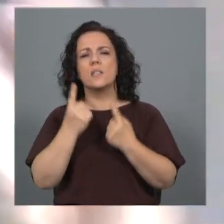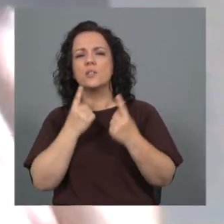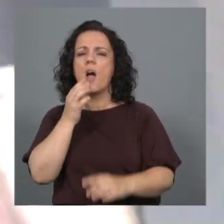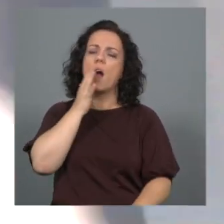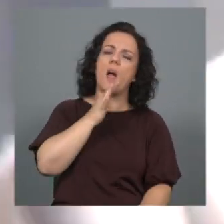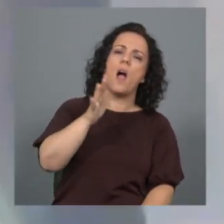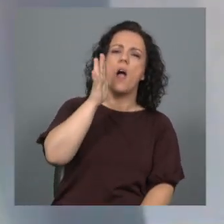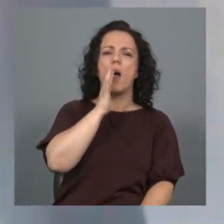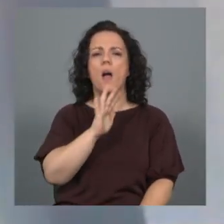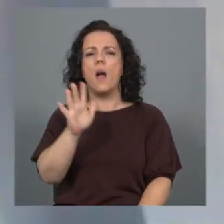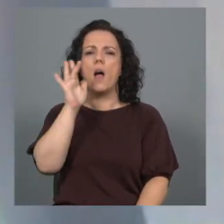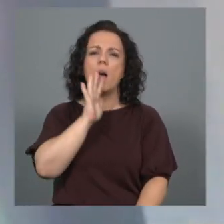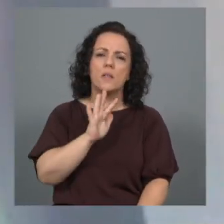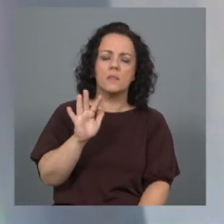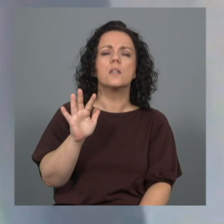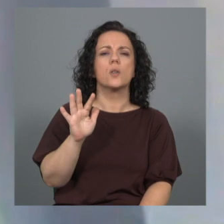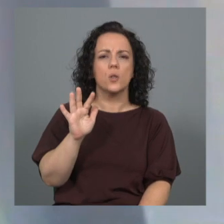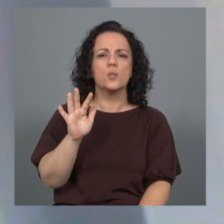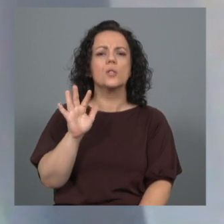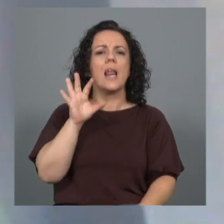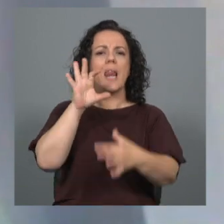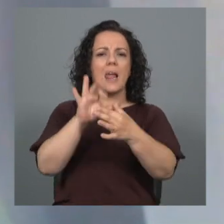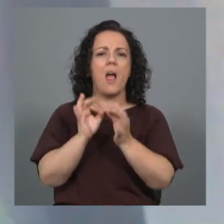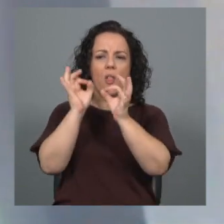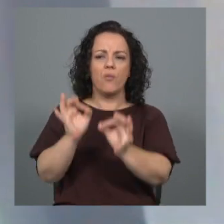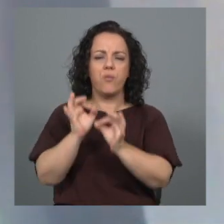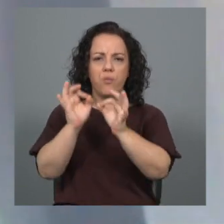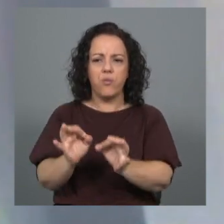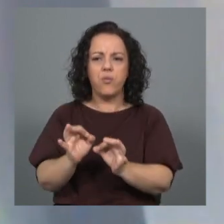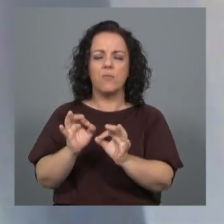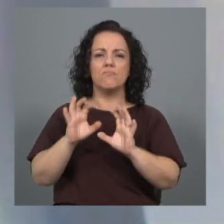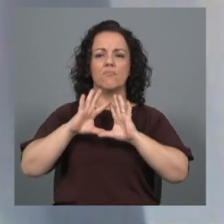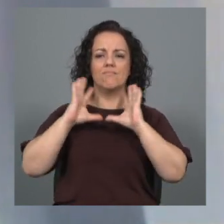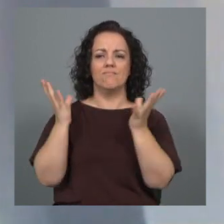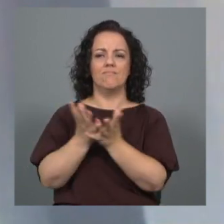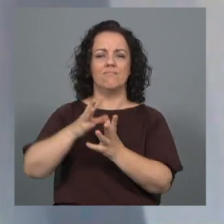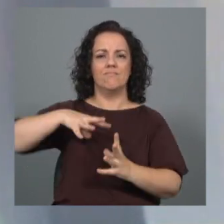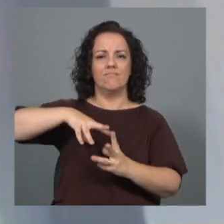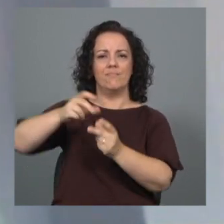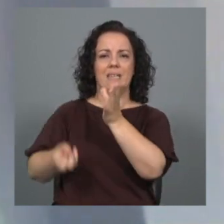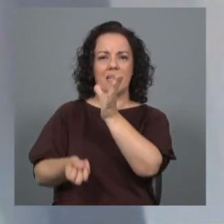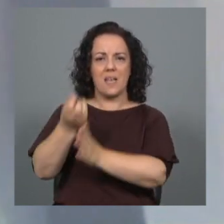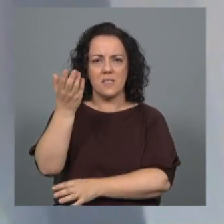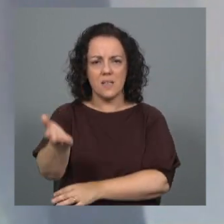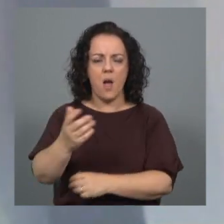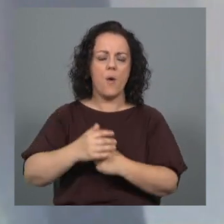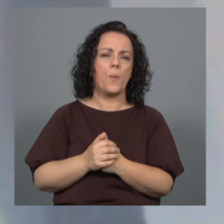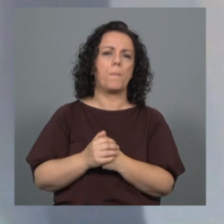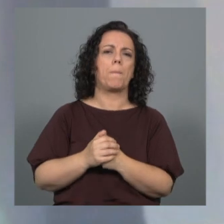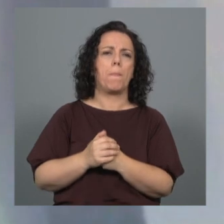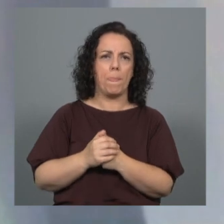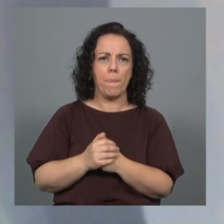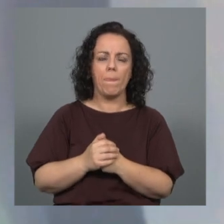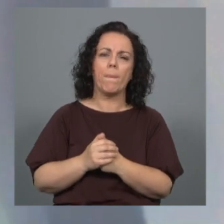com canções relacionadas com o cuidado com a criação? Depois também, mesmo em